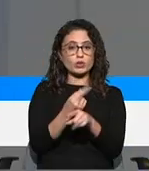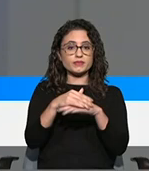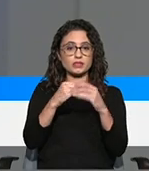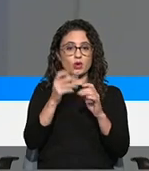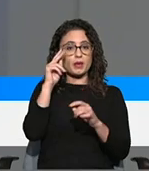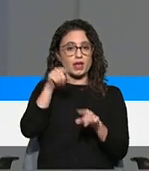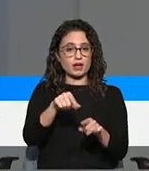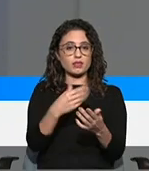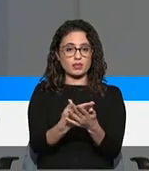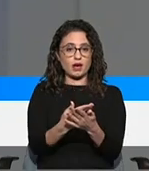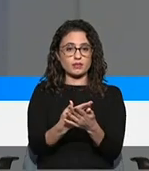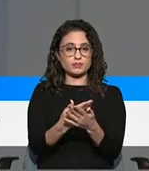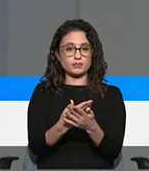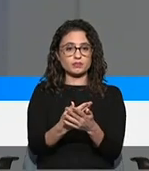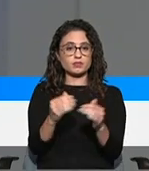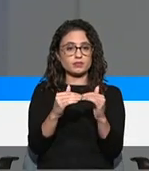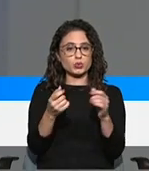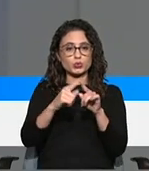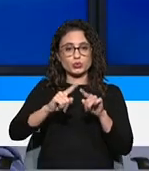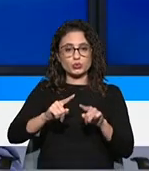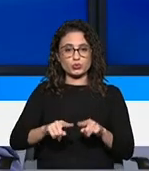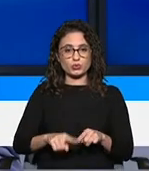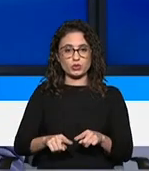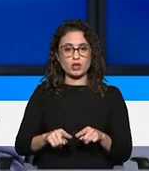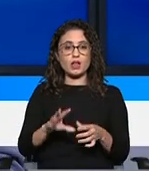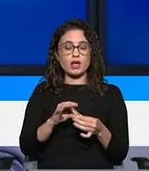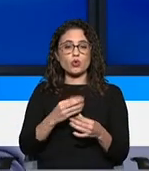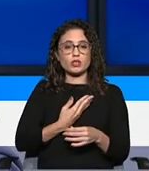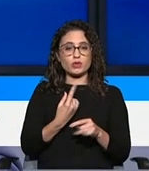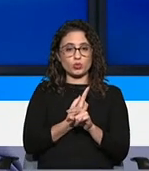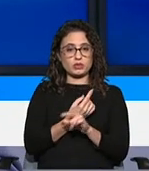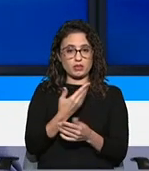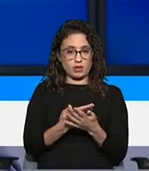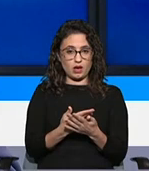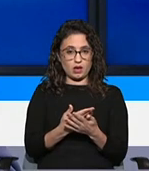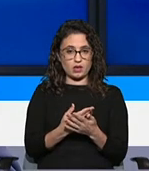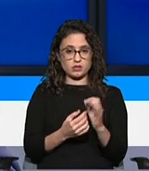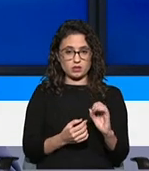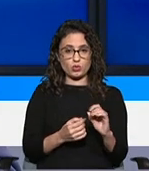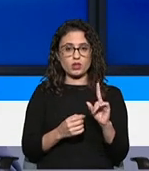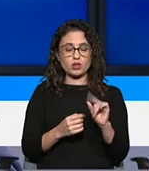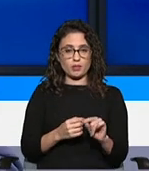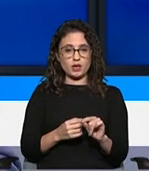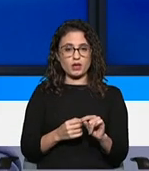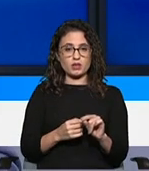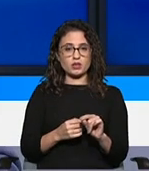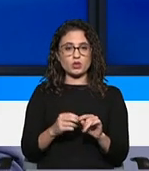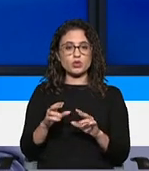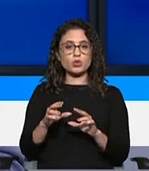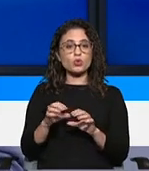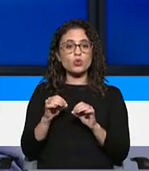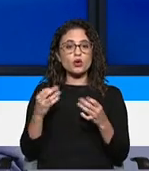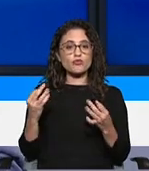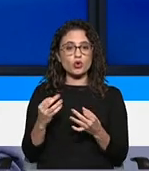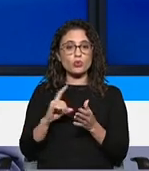a vários níveis não só e o individamento Aero não só eh nunca tiveram nenhum projeto